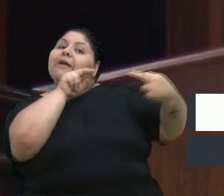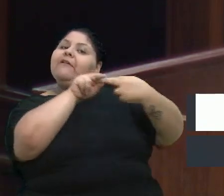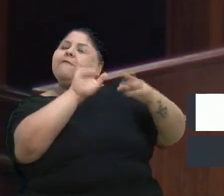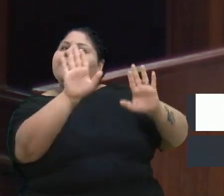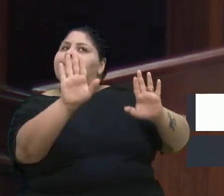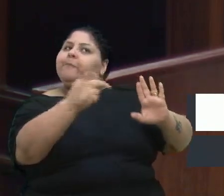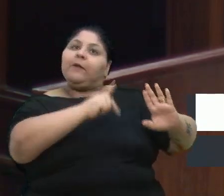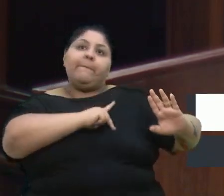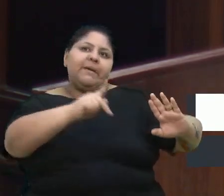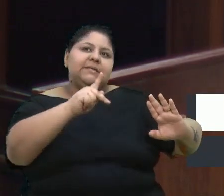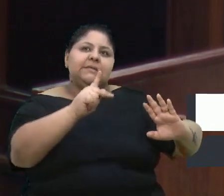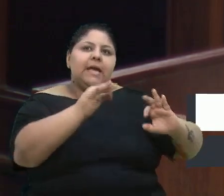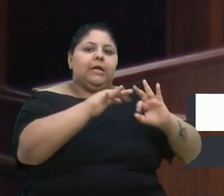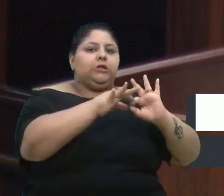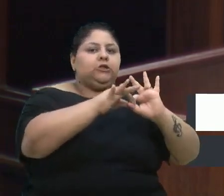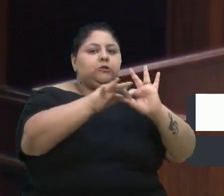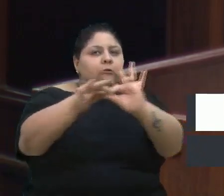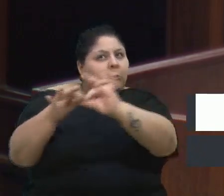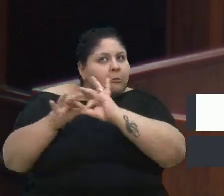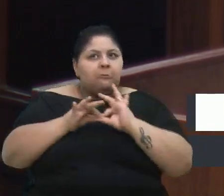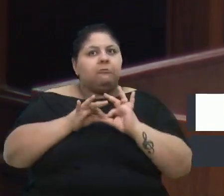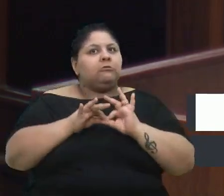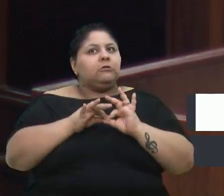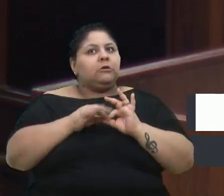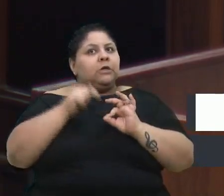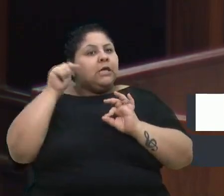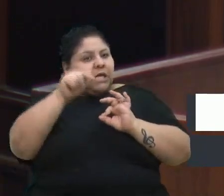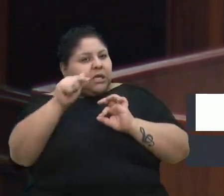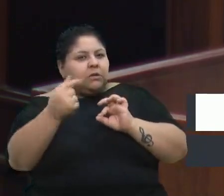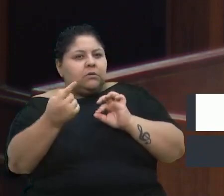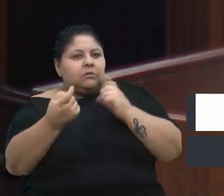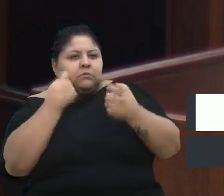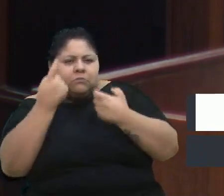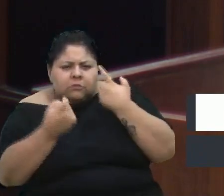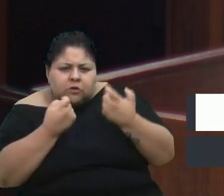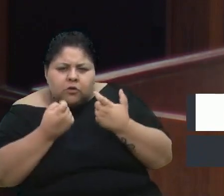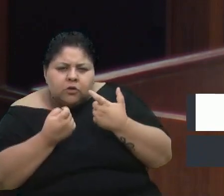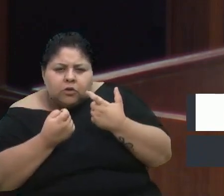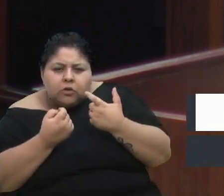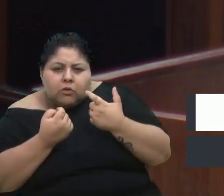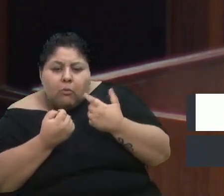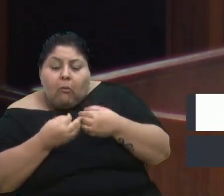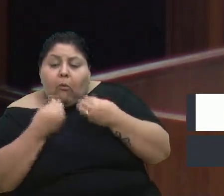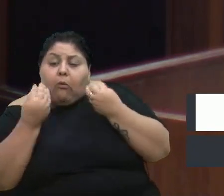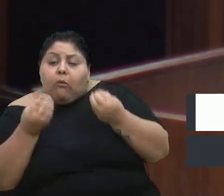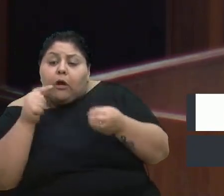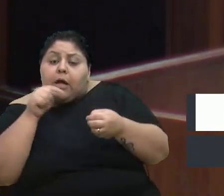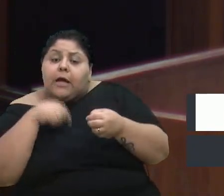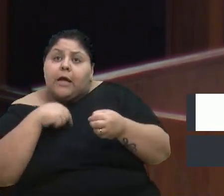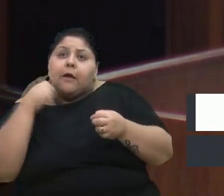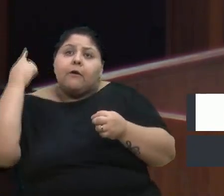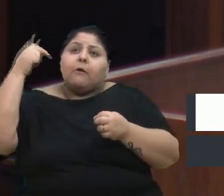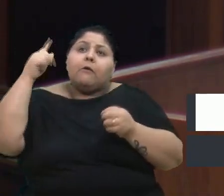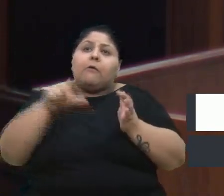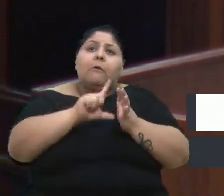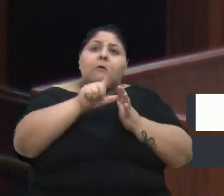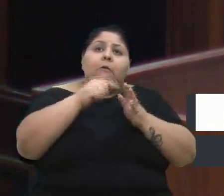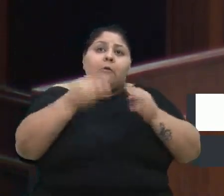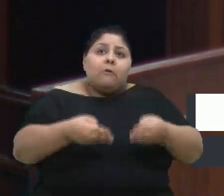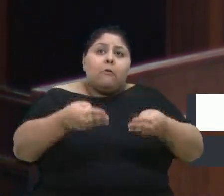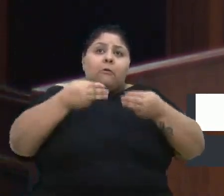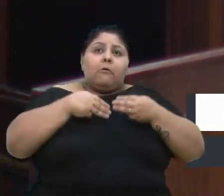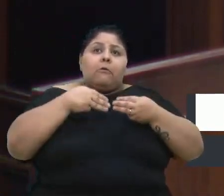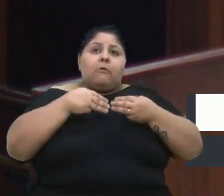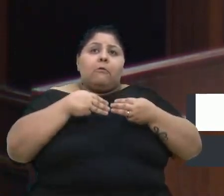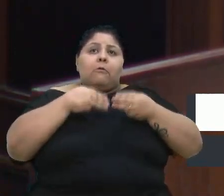a União, é isso que tem que se preocupar. Aonde que eu, vereador, após essa moção, nós vamos ir lá agora entregar